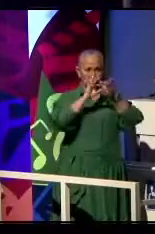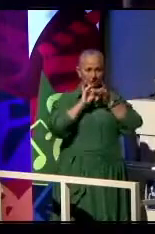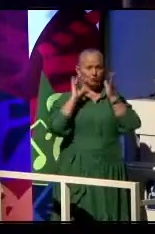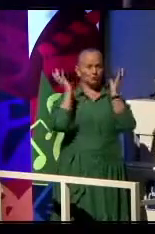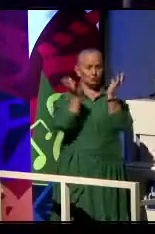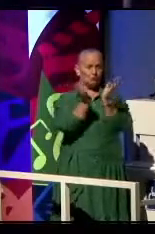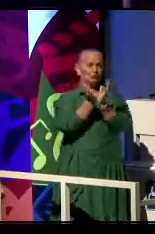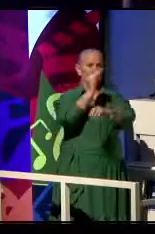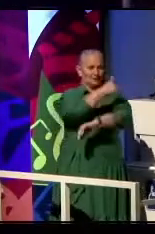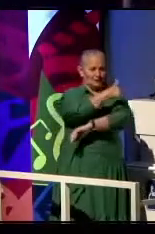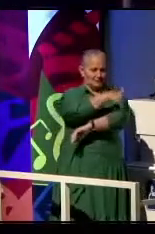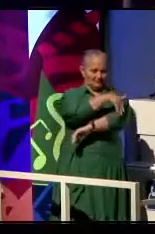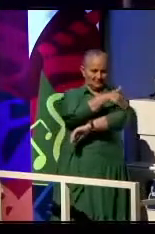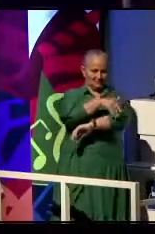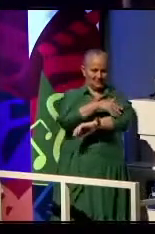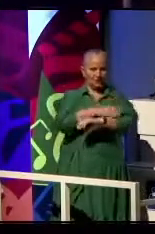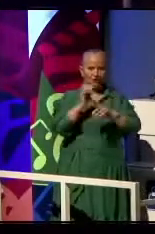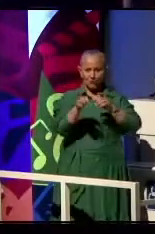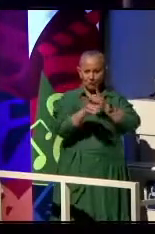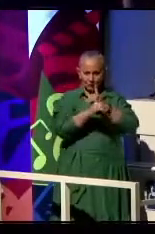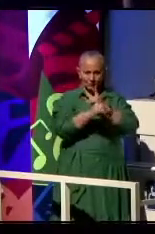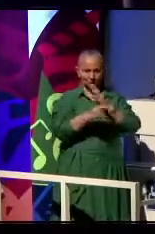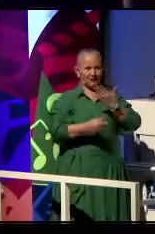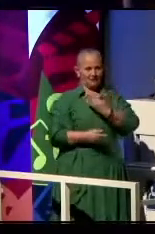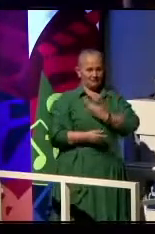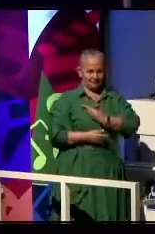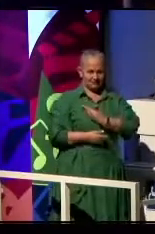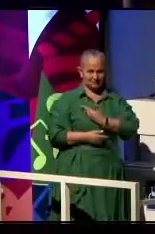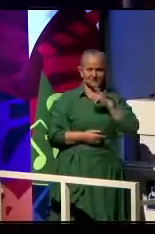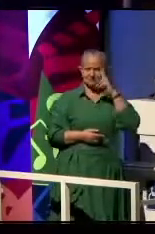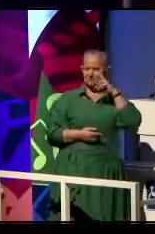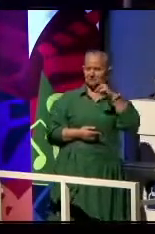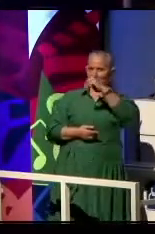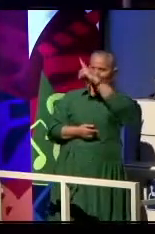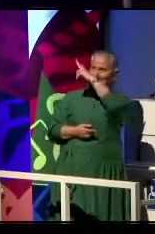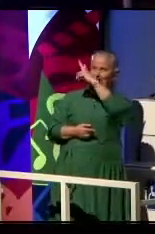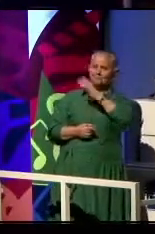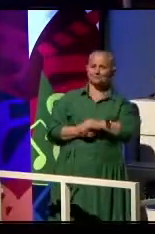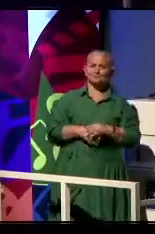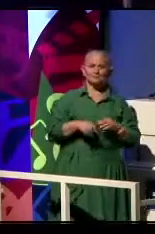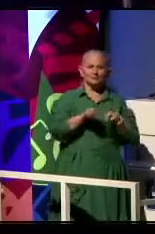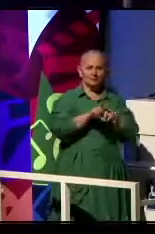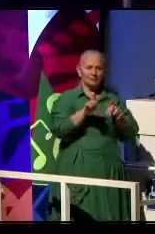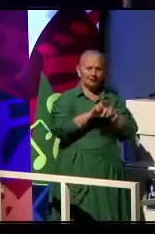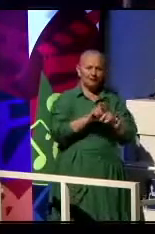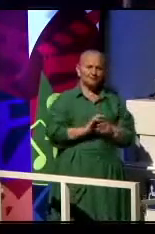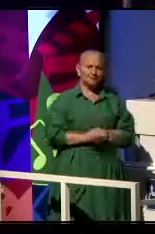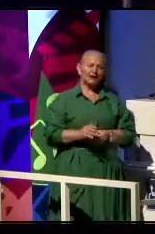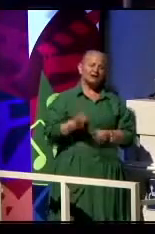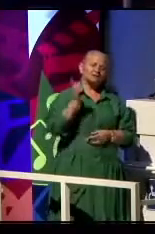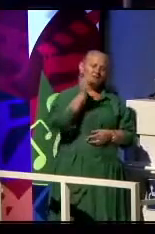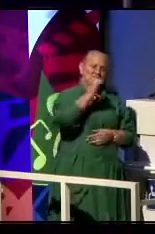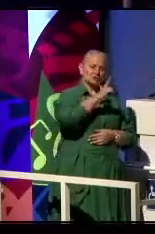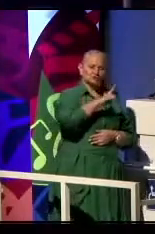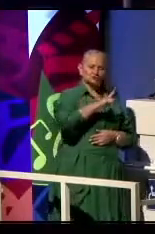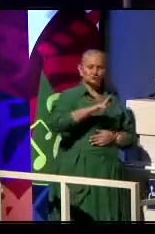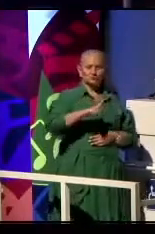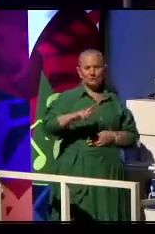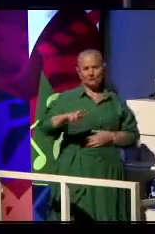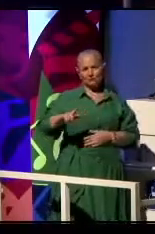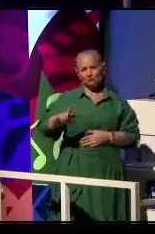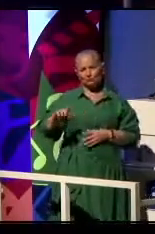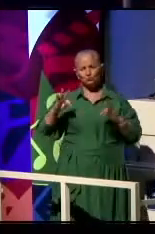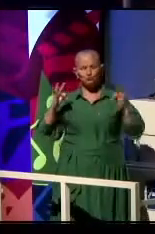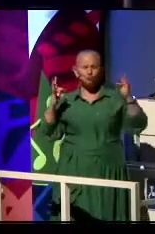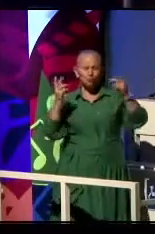movimento. E esse encontro, essa amizade que a gente está vendo aí, Toninho Horta e Beto Guedes, ela vai permear todo esse